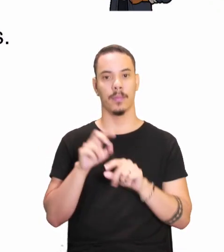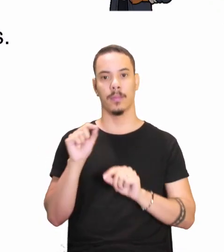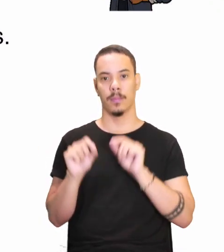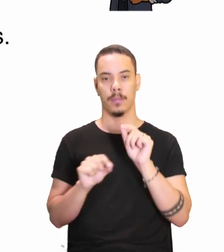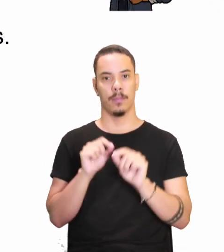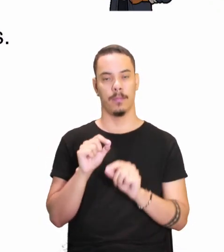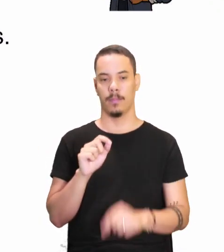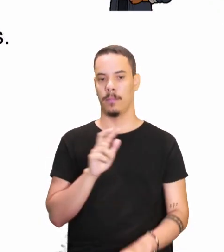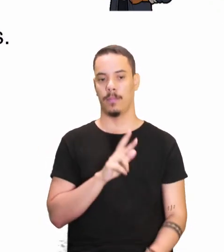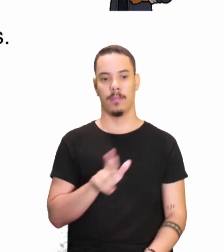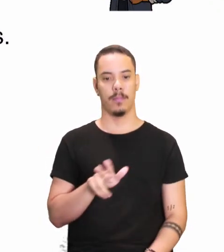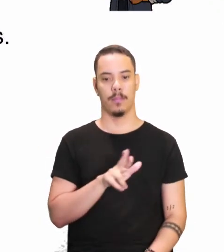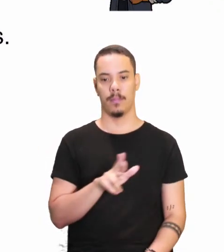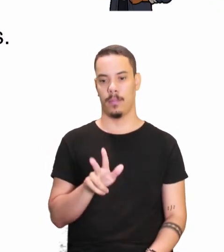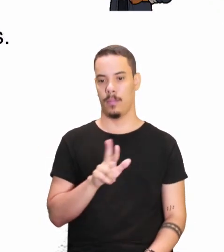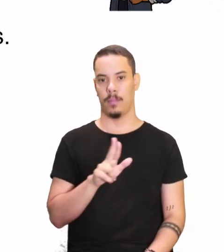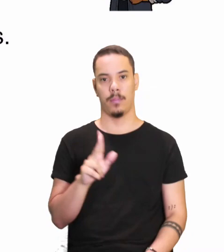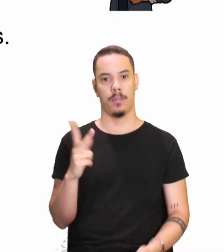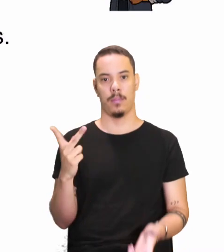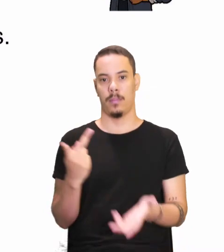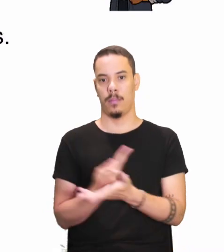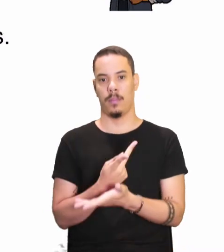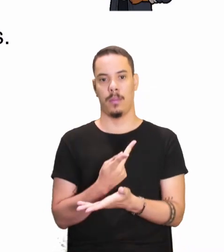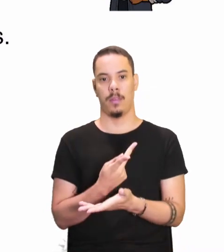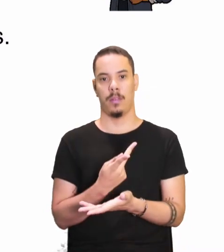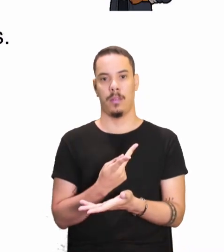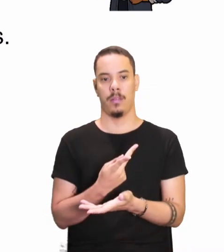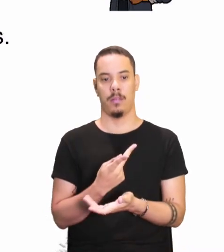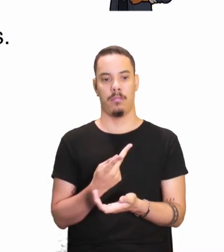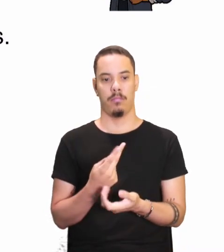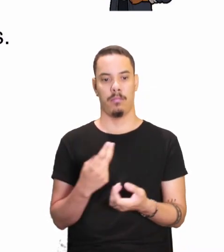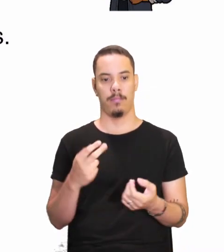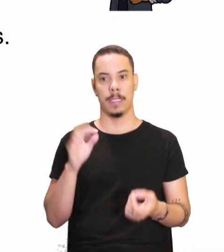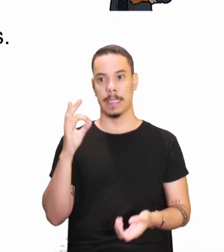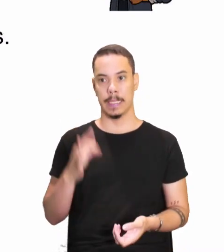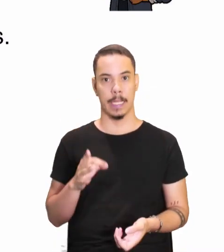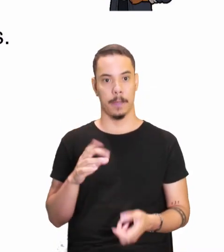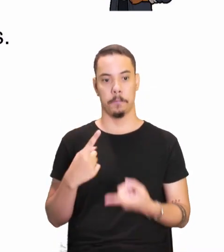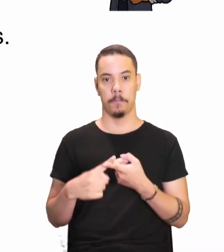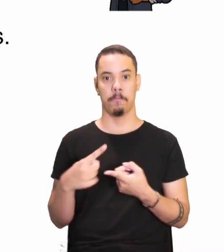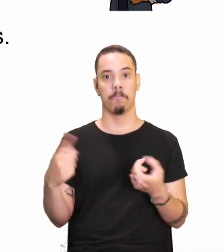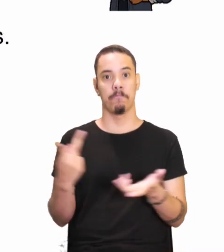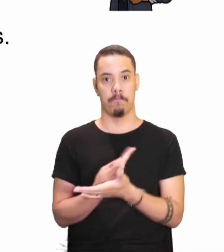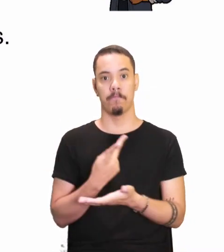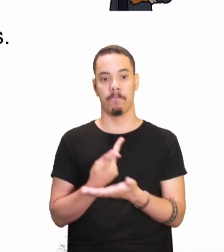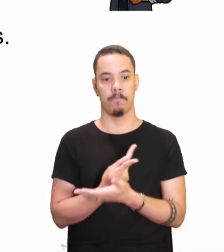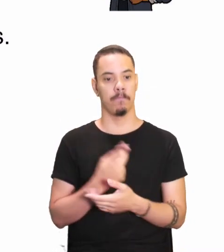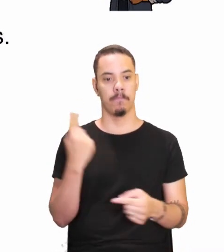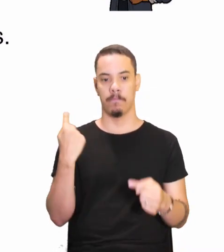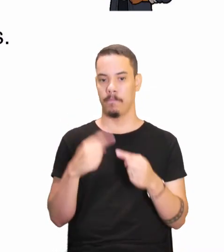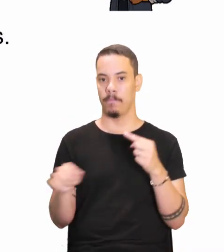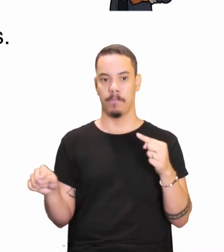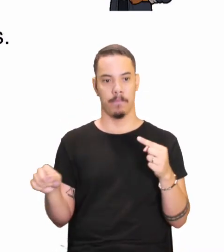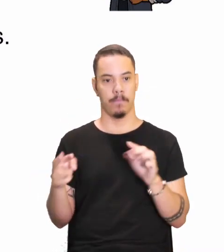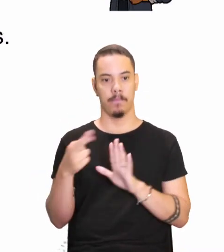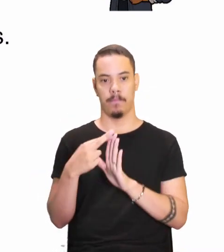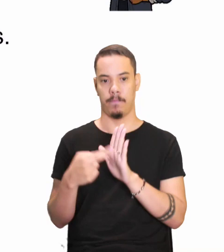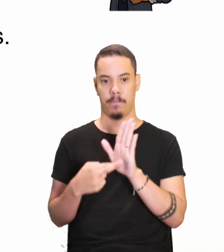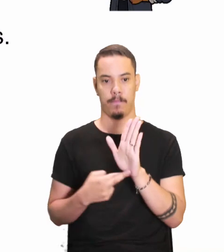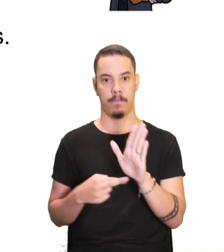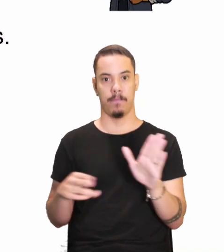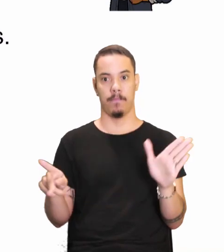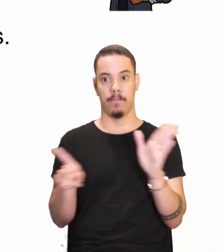não está correta. Belezinha? Essa concordância não está de acordo com a norma